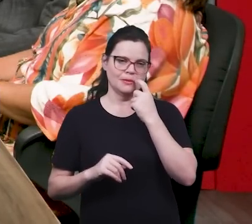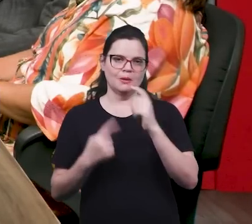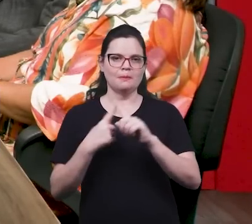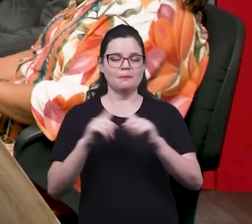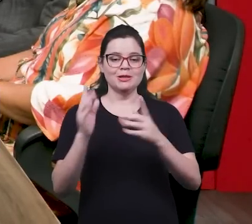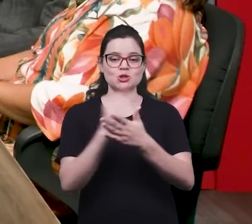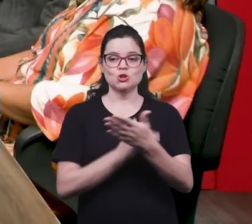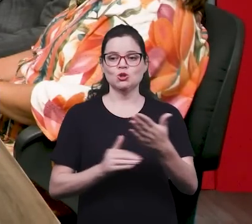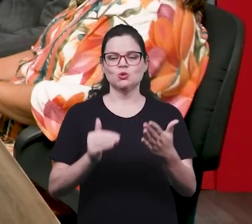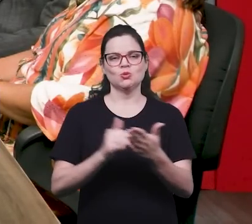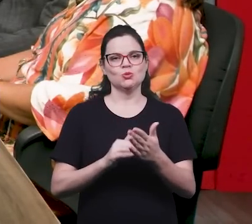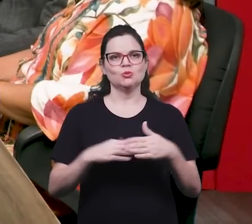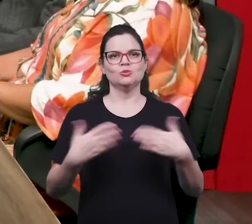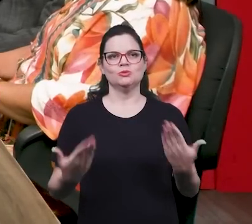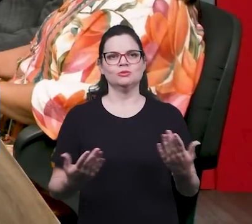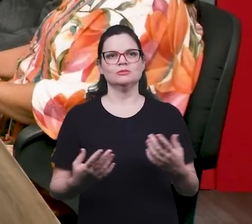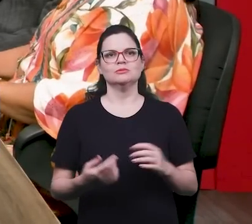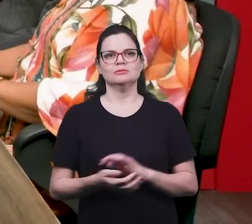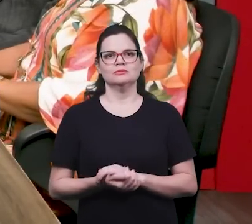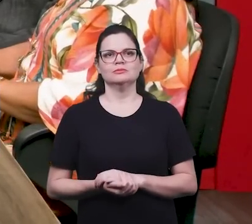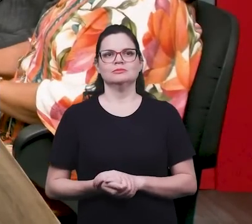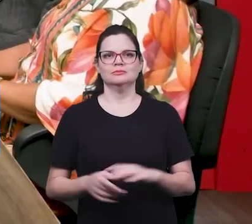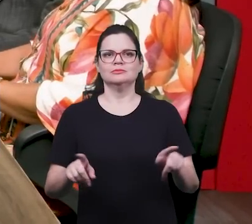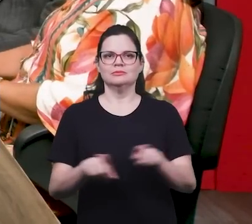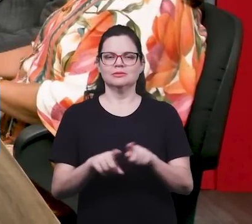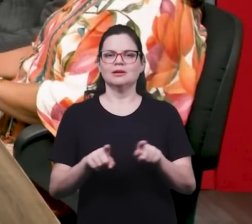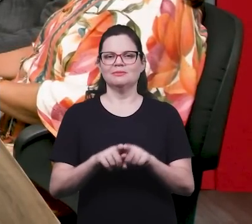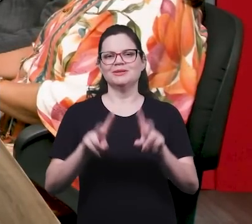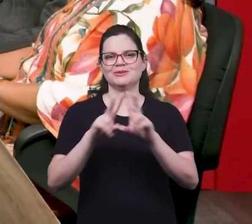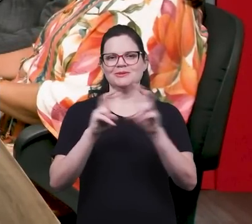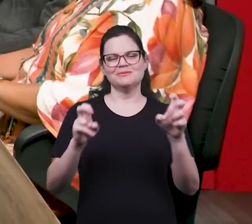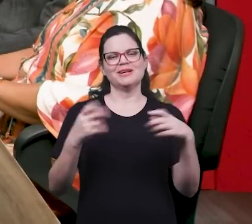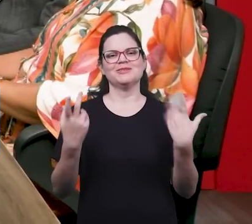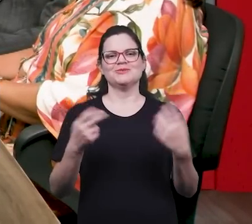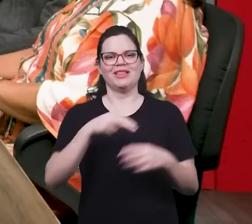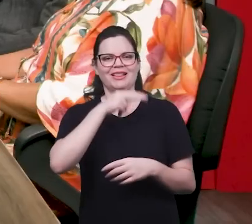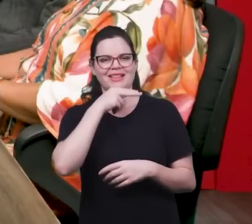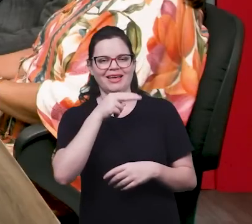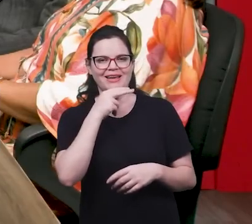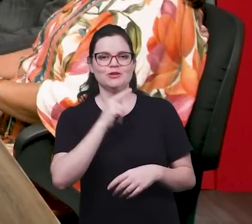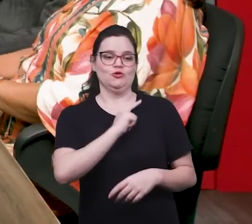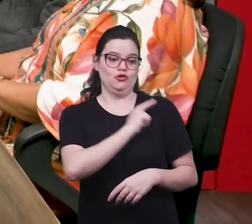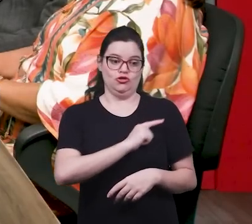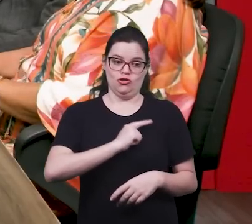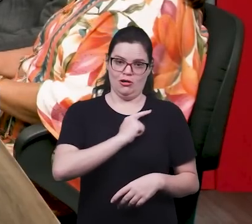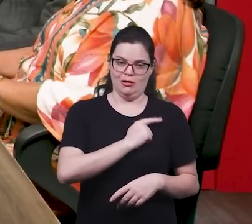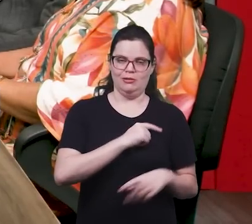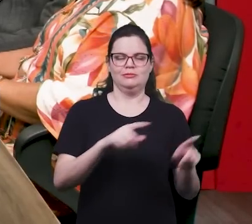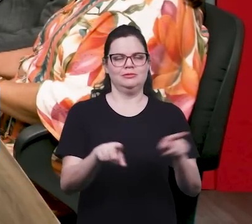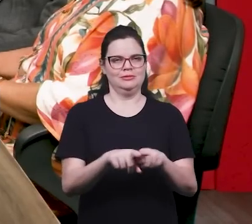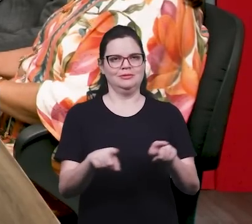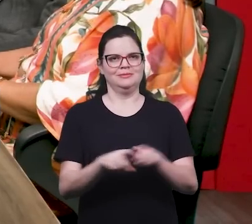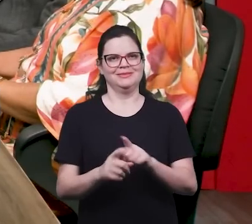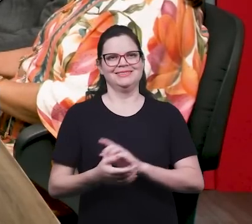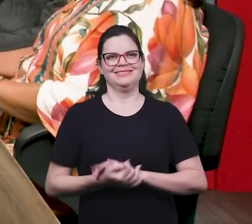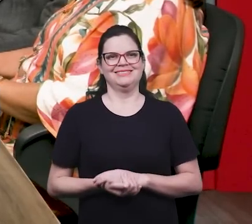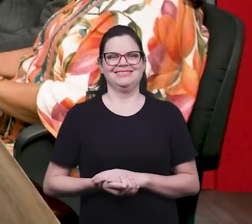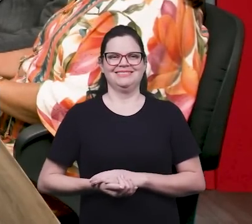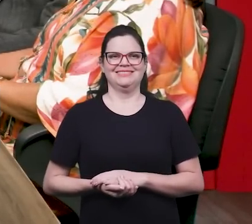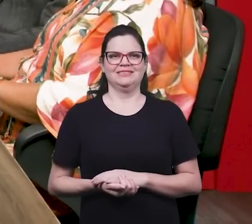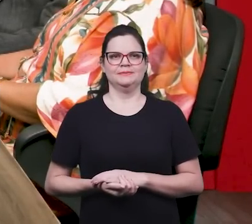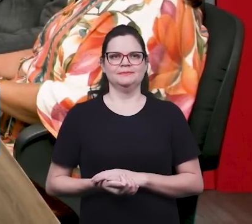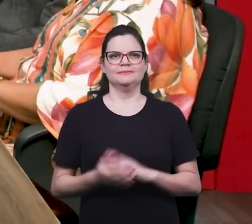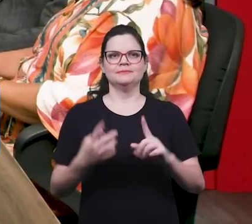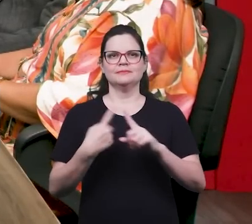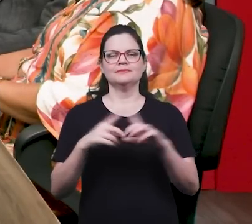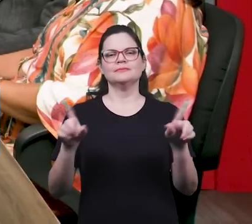né, das filhas, dos netos, mas também dos genros, né, que são muito importantes, né? Importantíssimos,